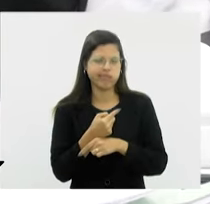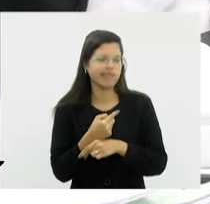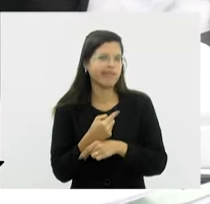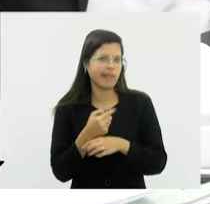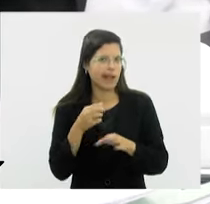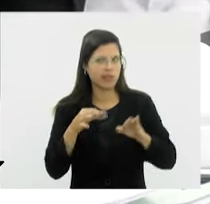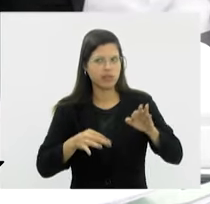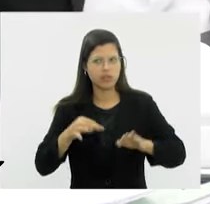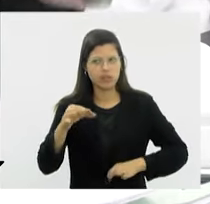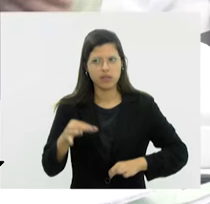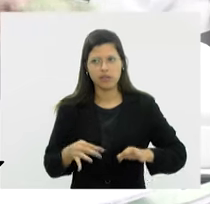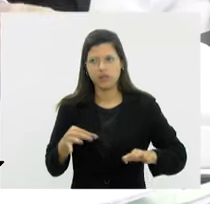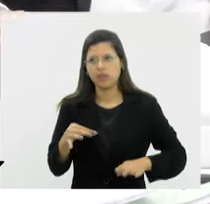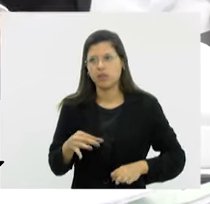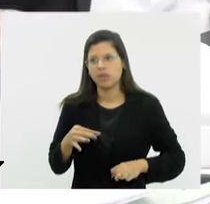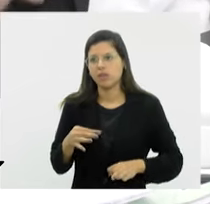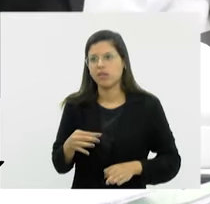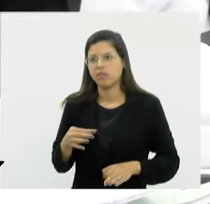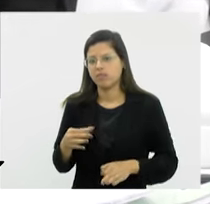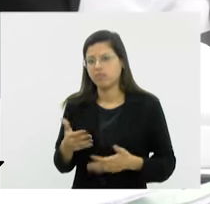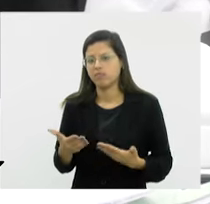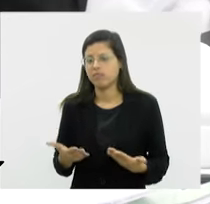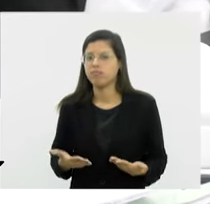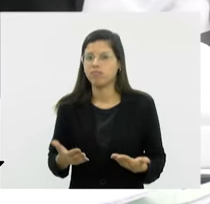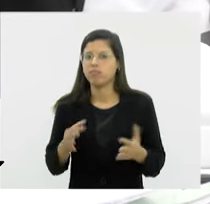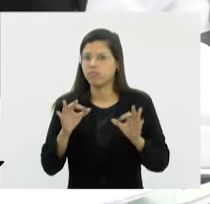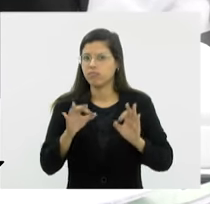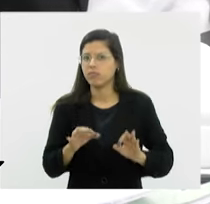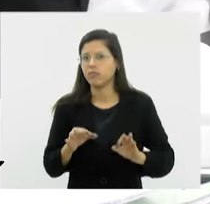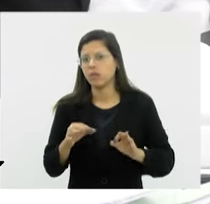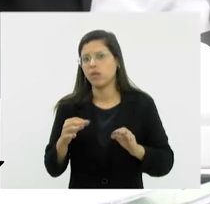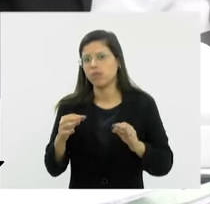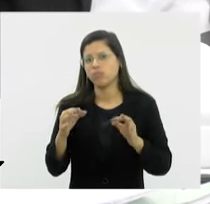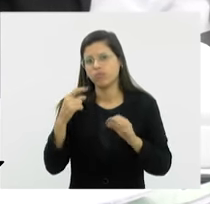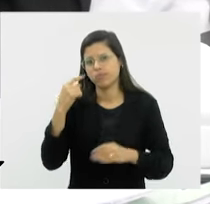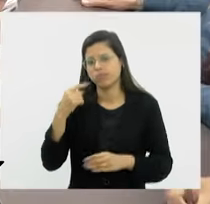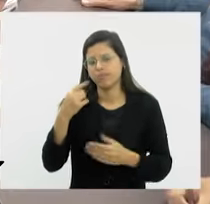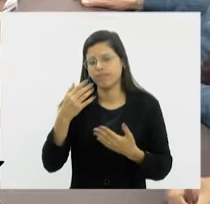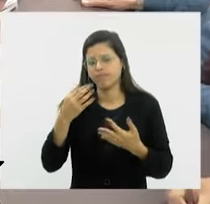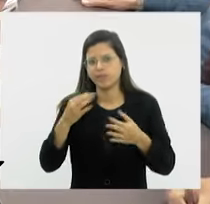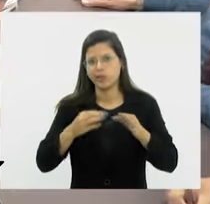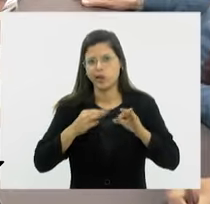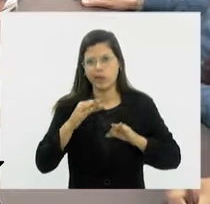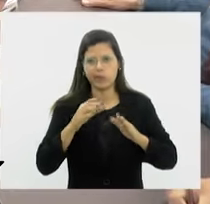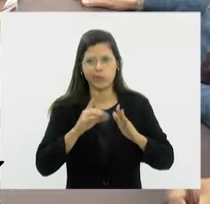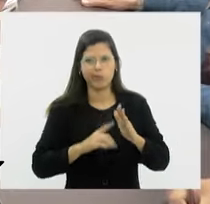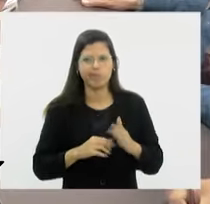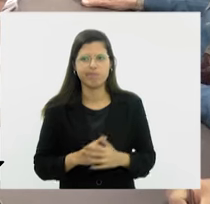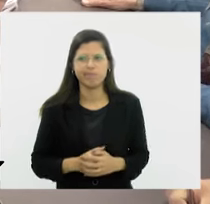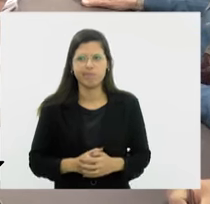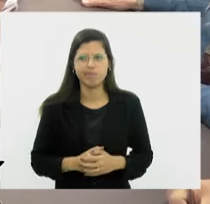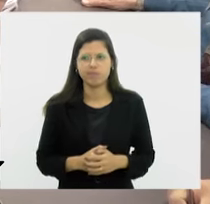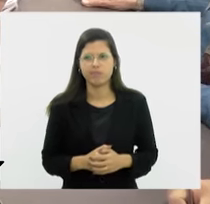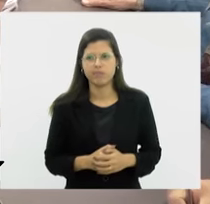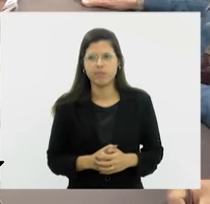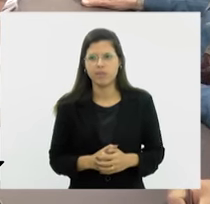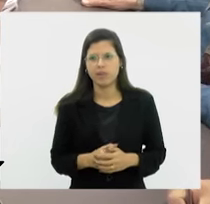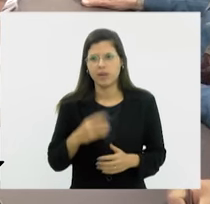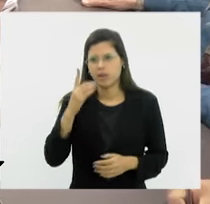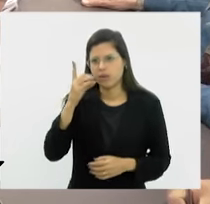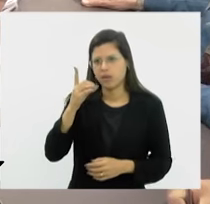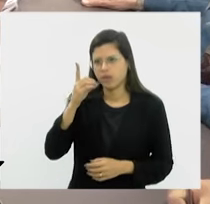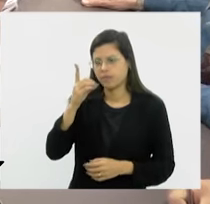contraria, salvo o melhor juízo, com toda a vênia, uma fonte de direito. Deputado Fred. Presidente, bom,